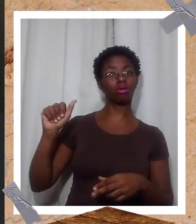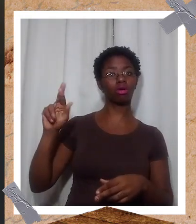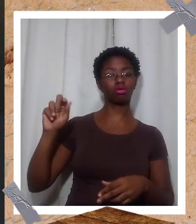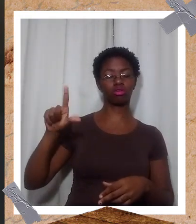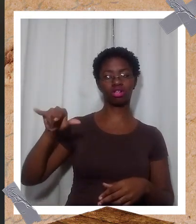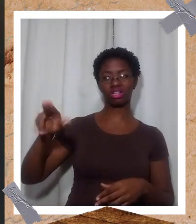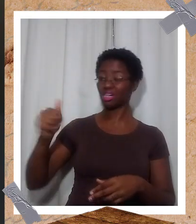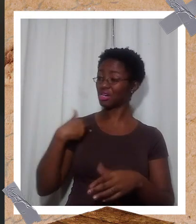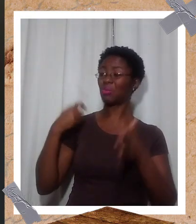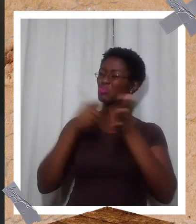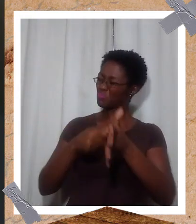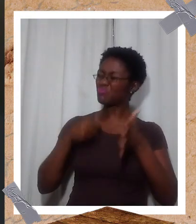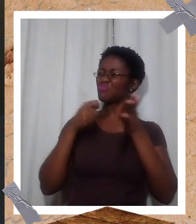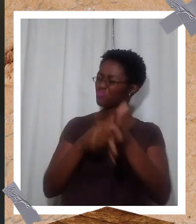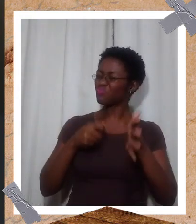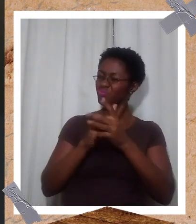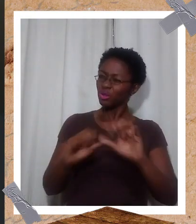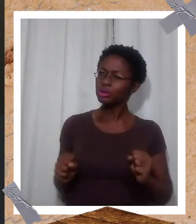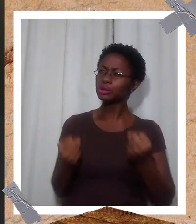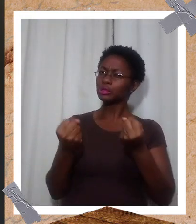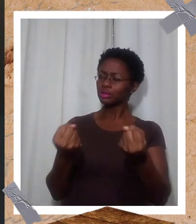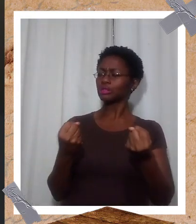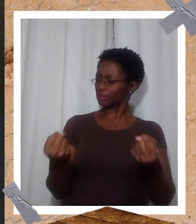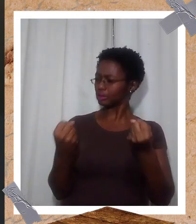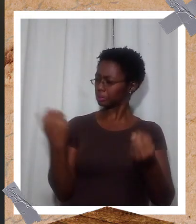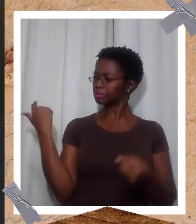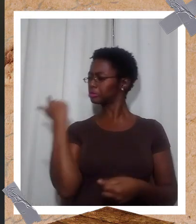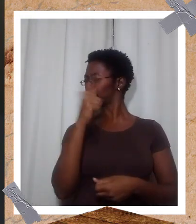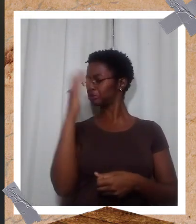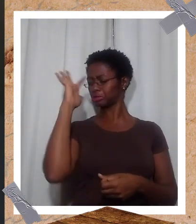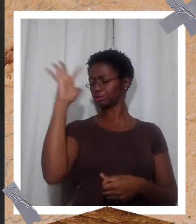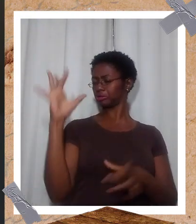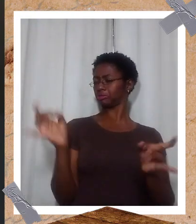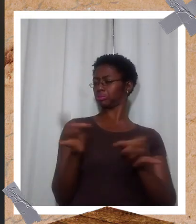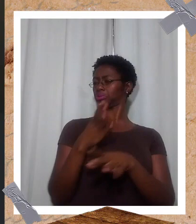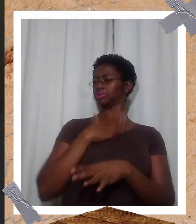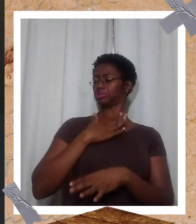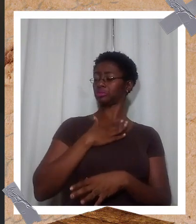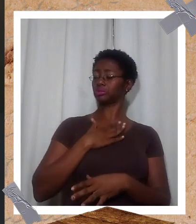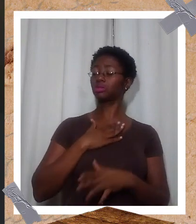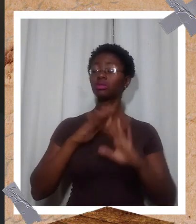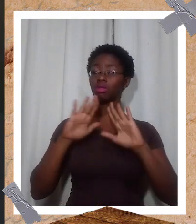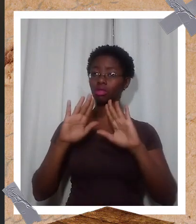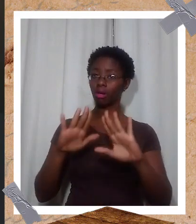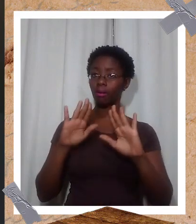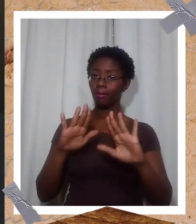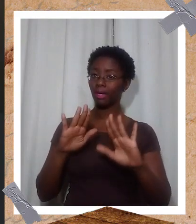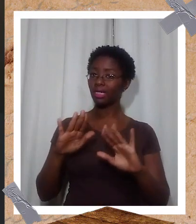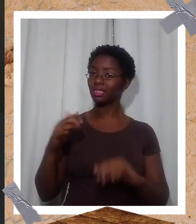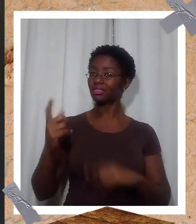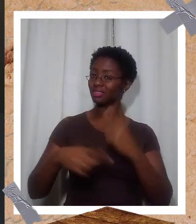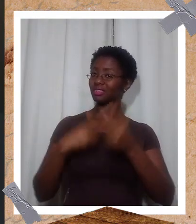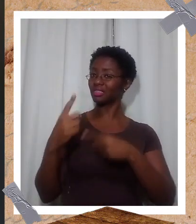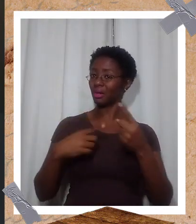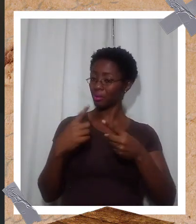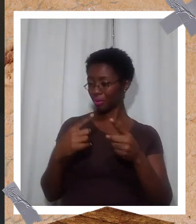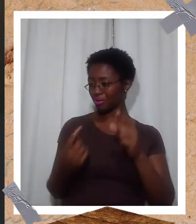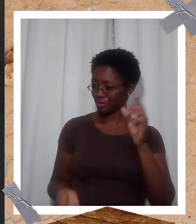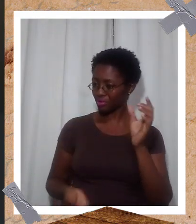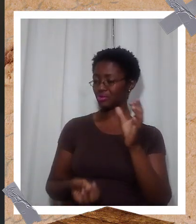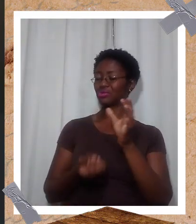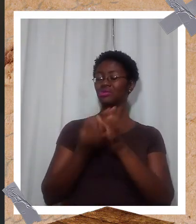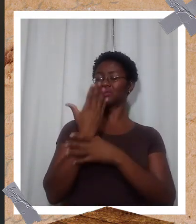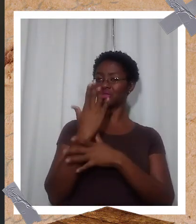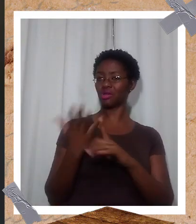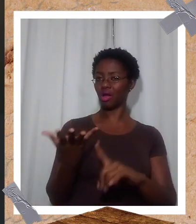para ter os meus sonhos realizados. E no primeiro momento, eis que surge O Livreiro do Alemão na minha vida, que